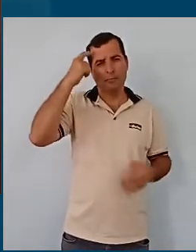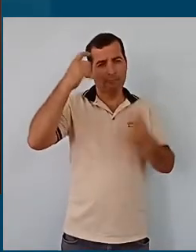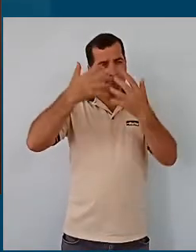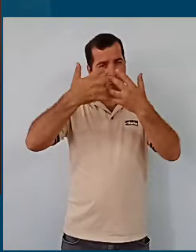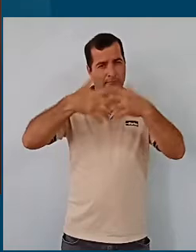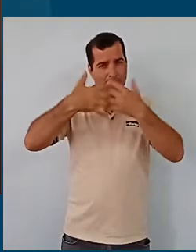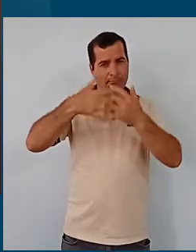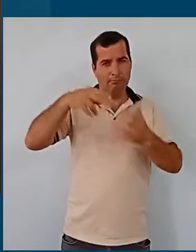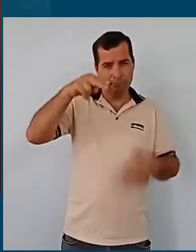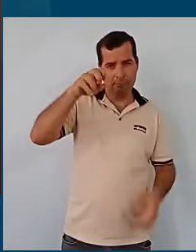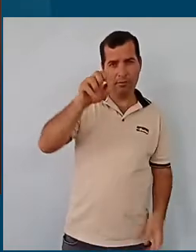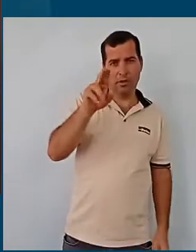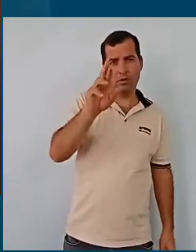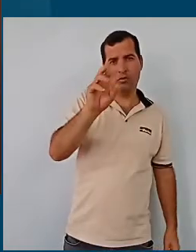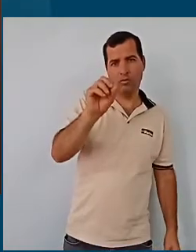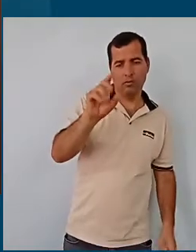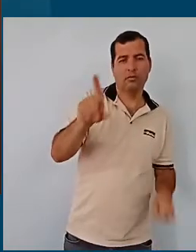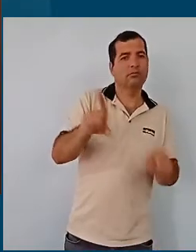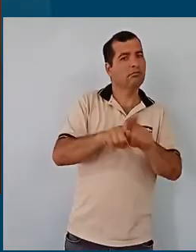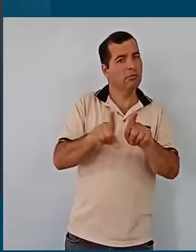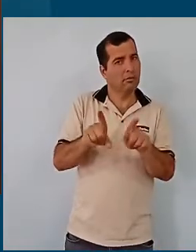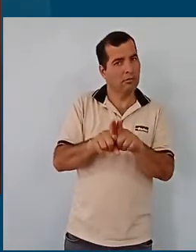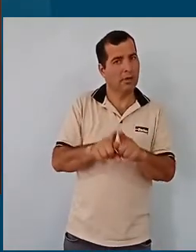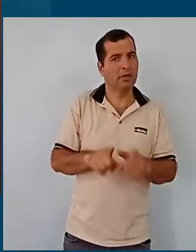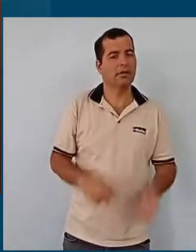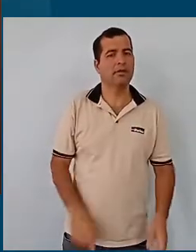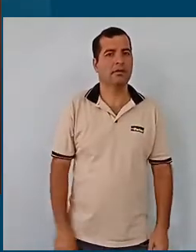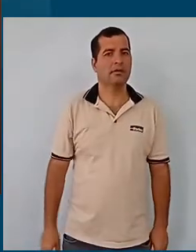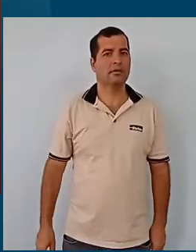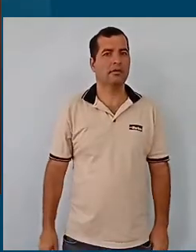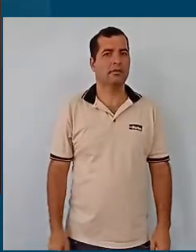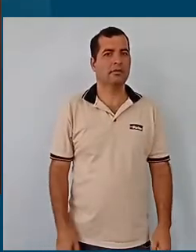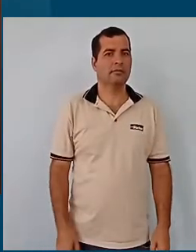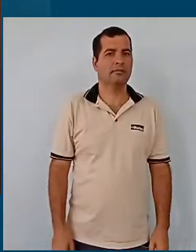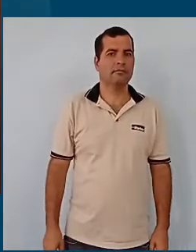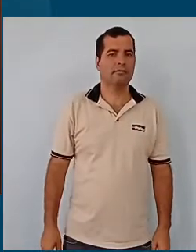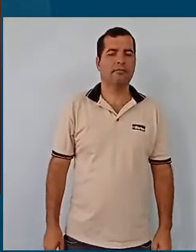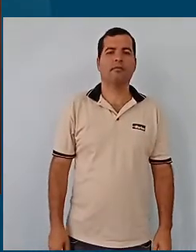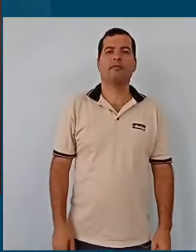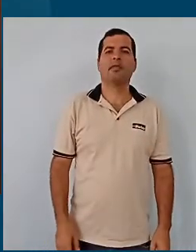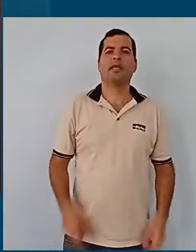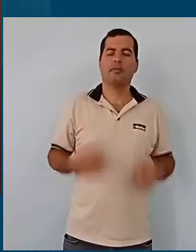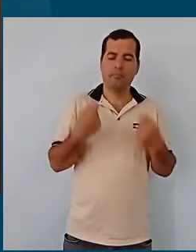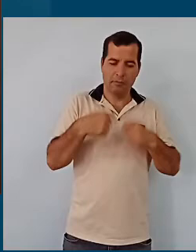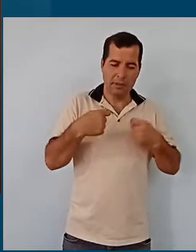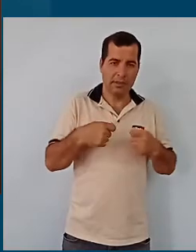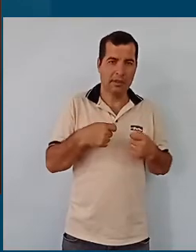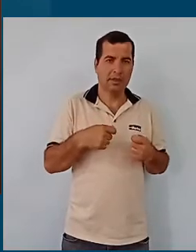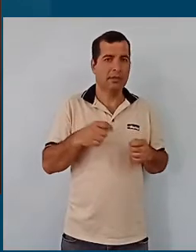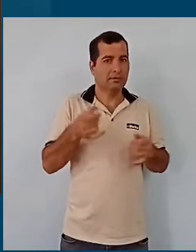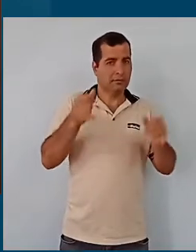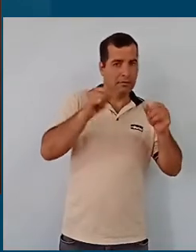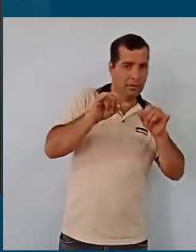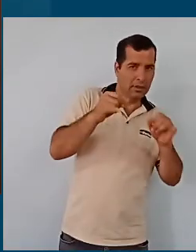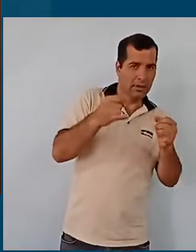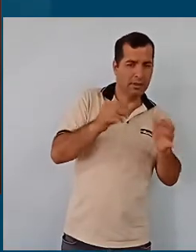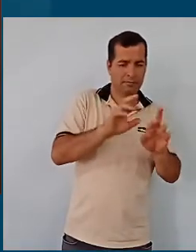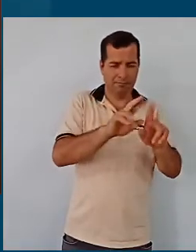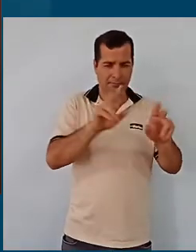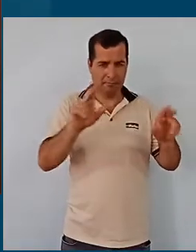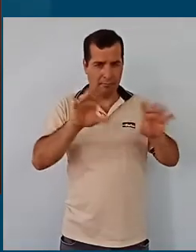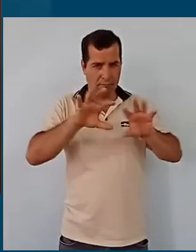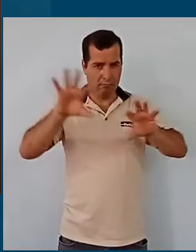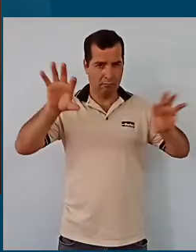muito bem-vindas, mas a gente sempre tem que se dirigir a essas ciências pensando como é